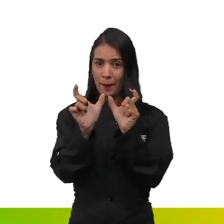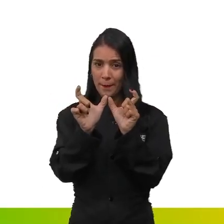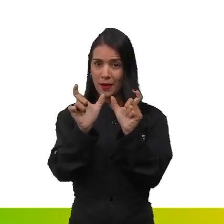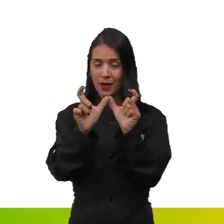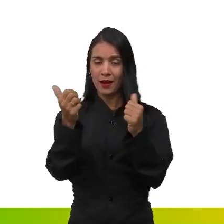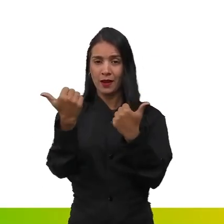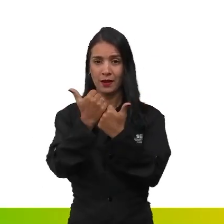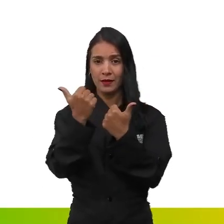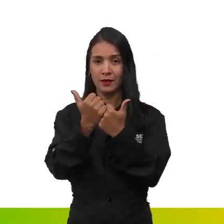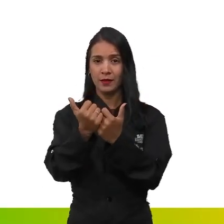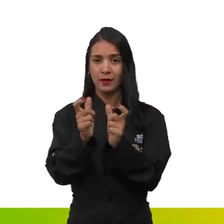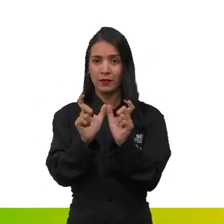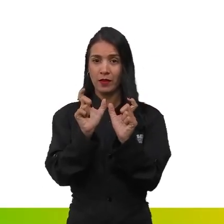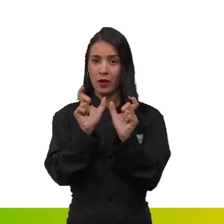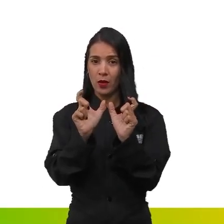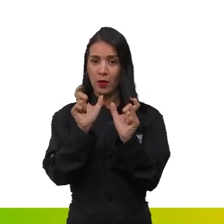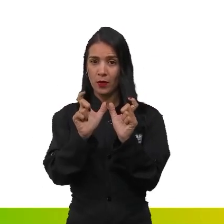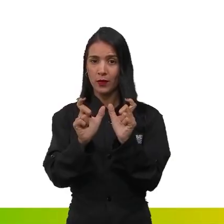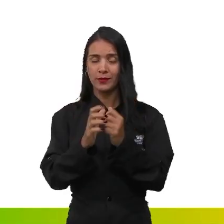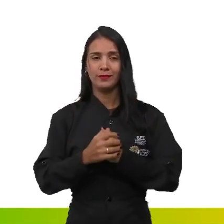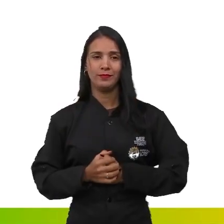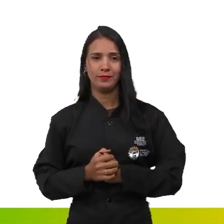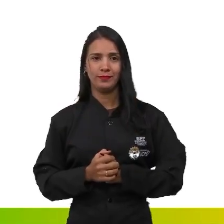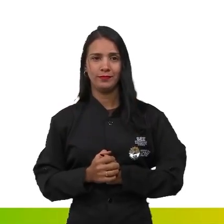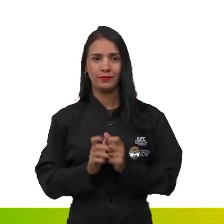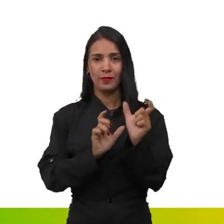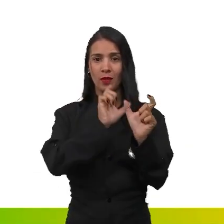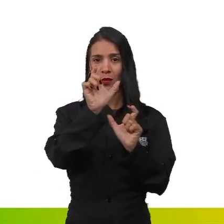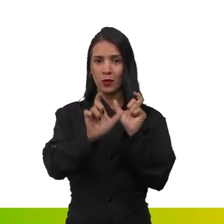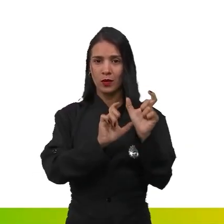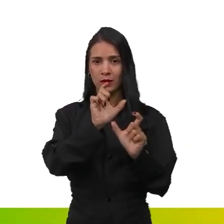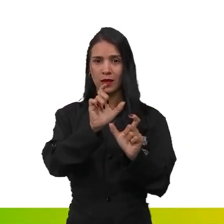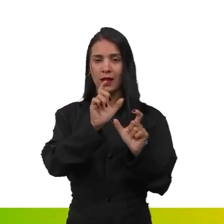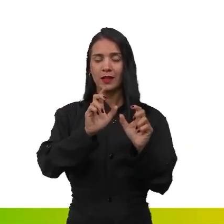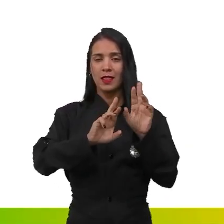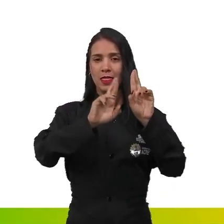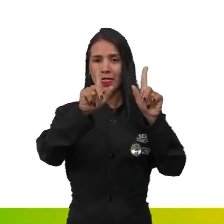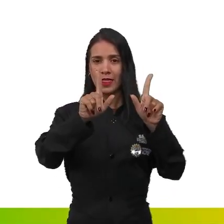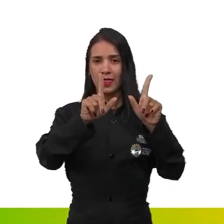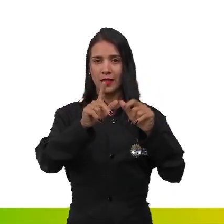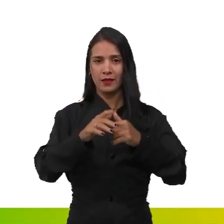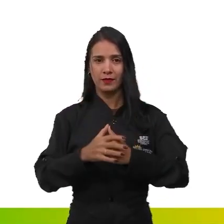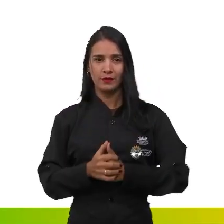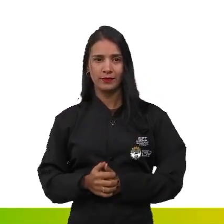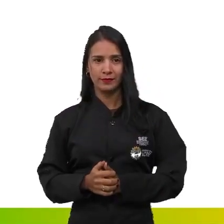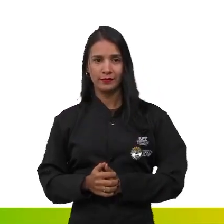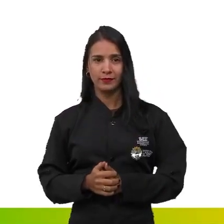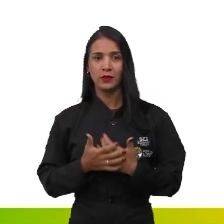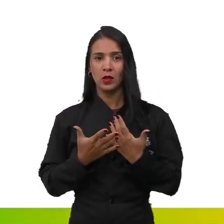eu tenho um caráter impessoal pelo si, tá? Então, eu deixo essa minha